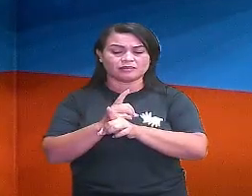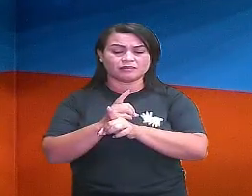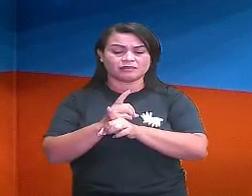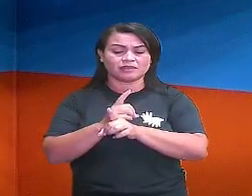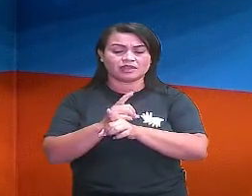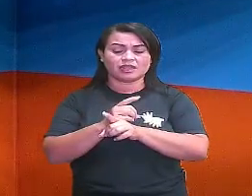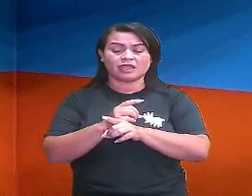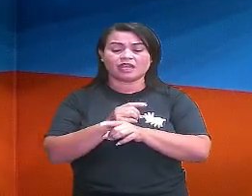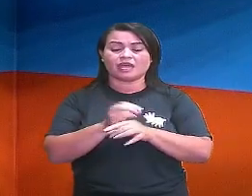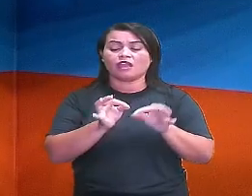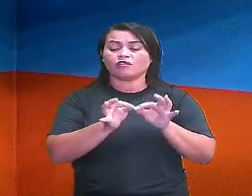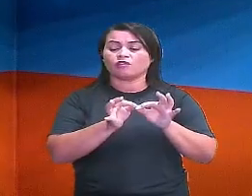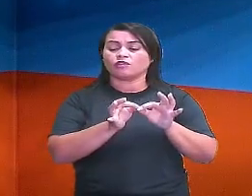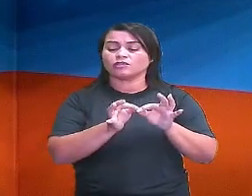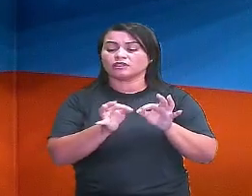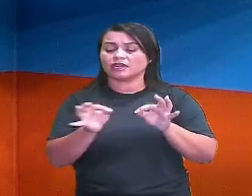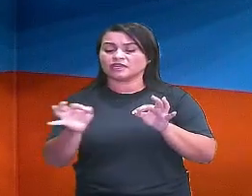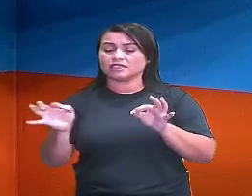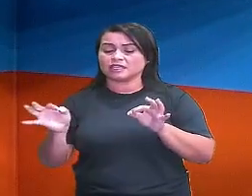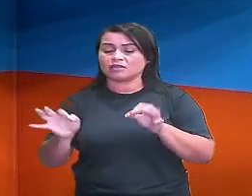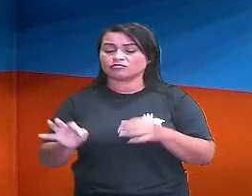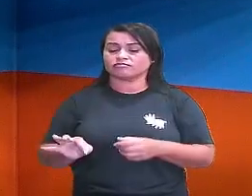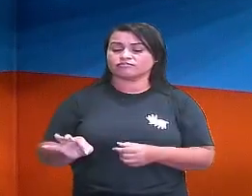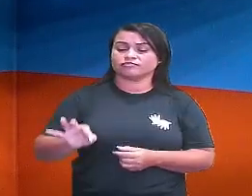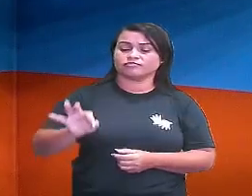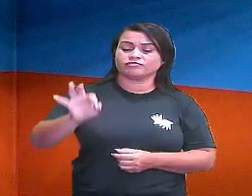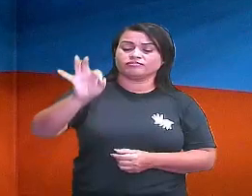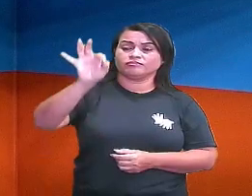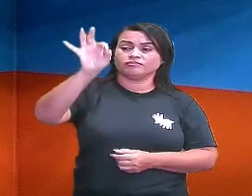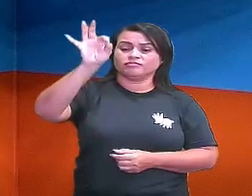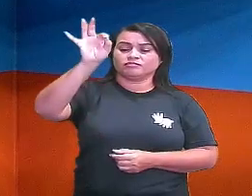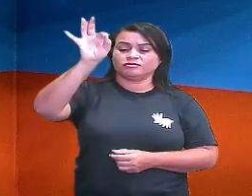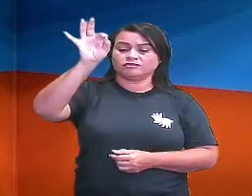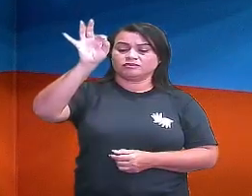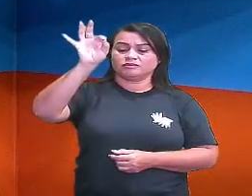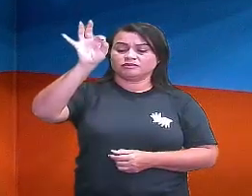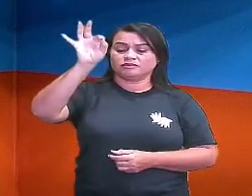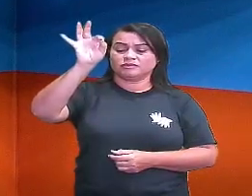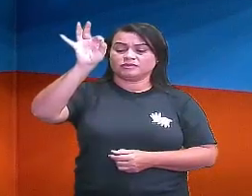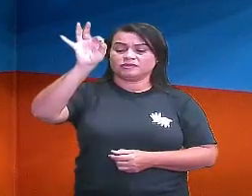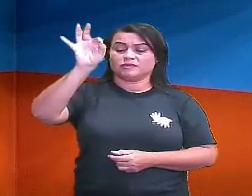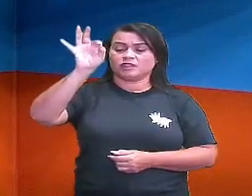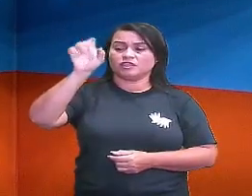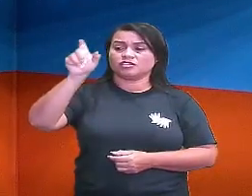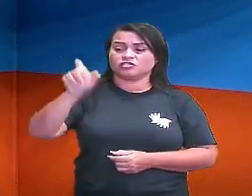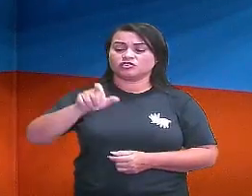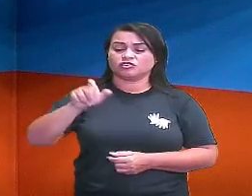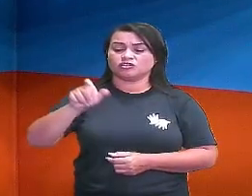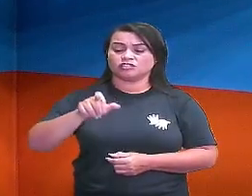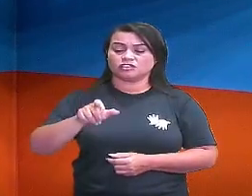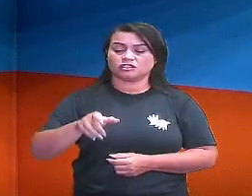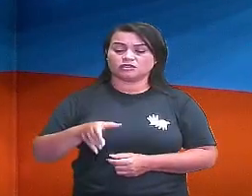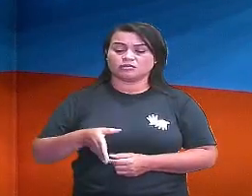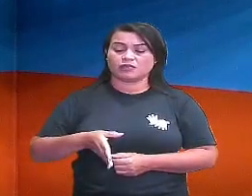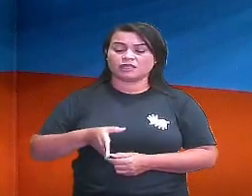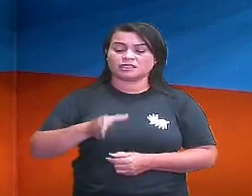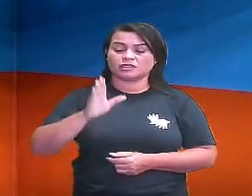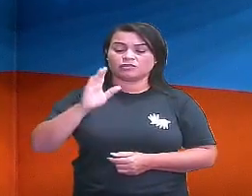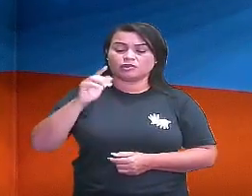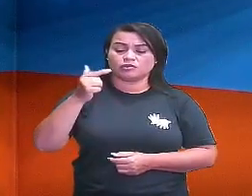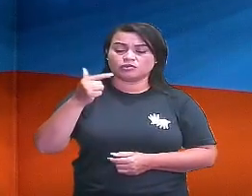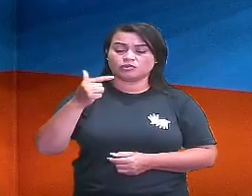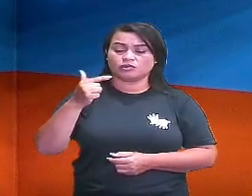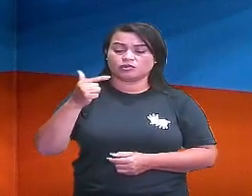fazer? Traçar uma reta perpendicular ao eixo x, passando pelo número 2.